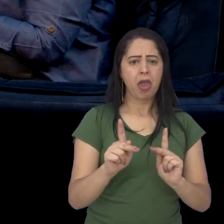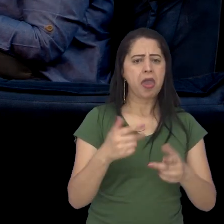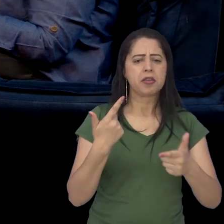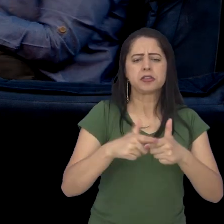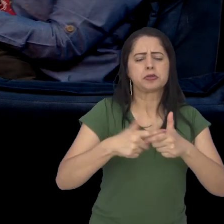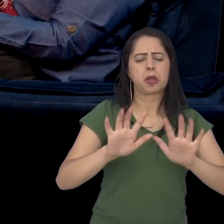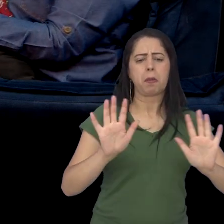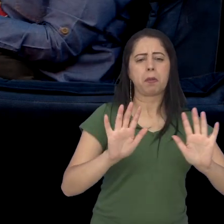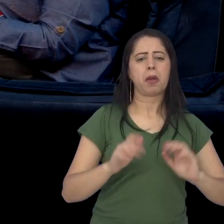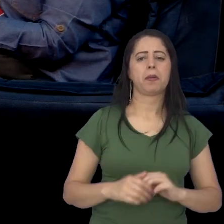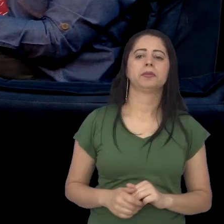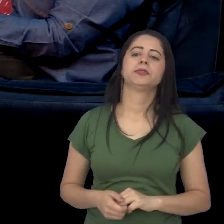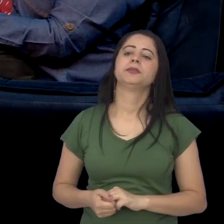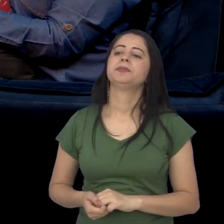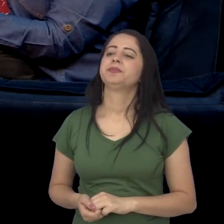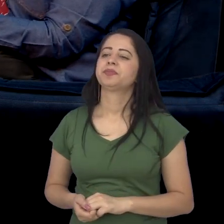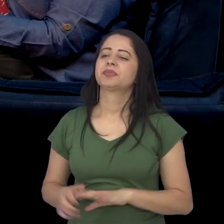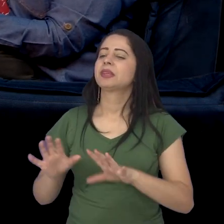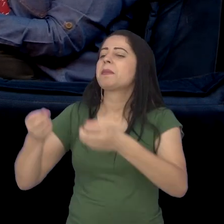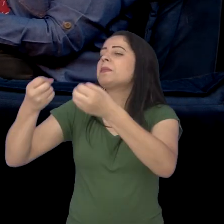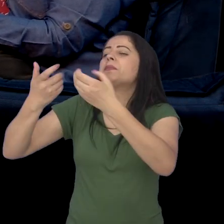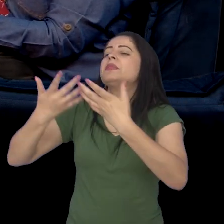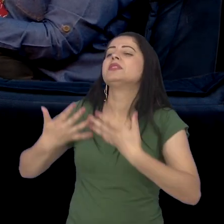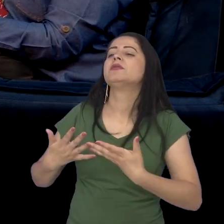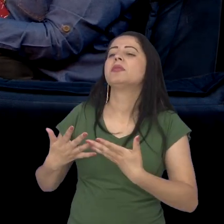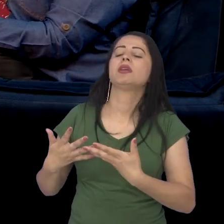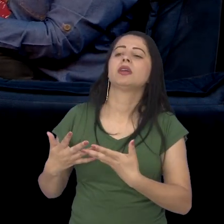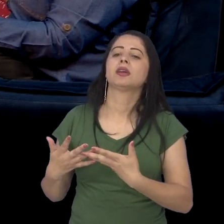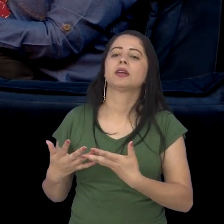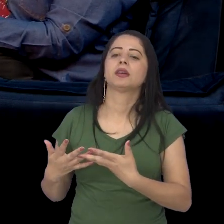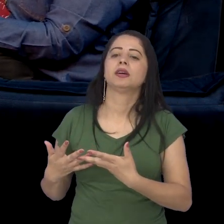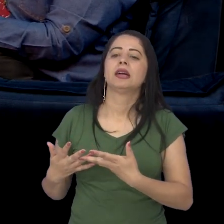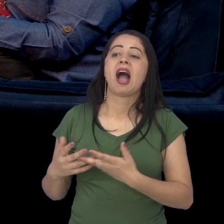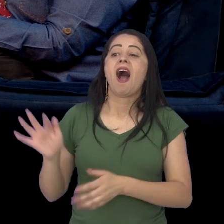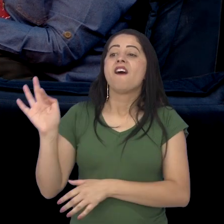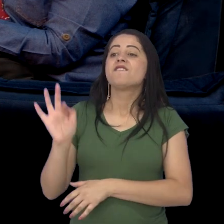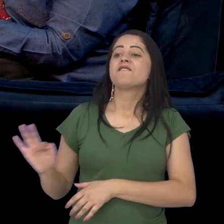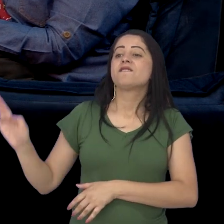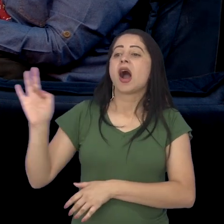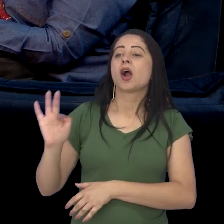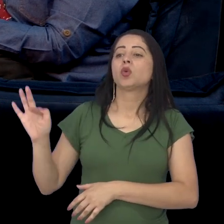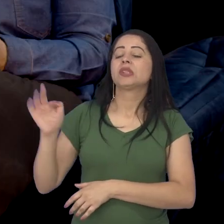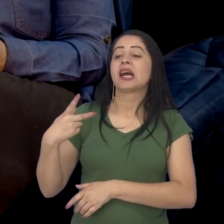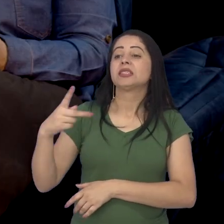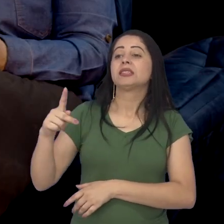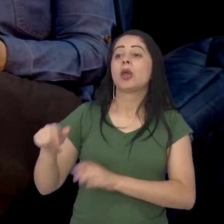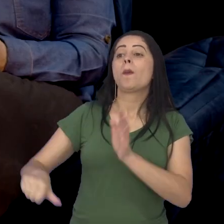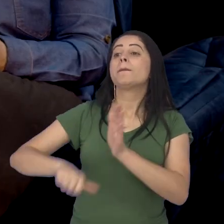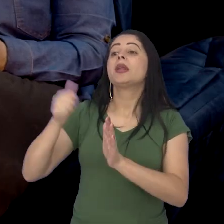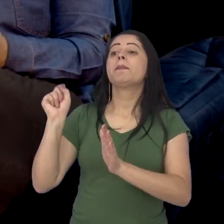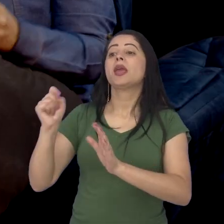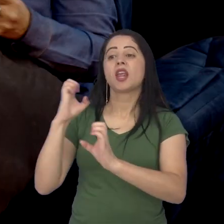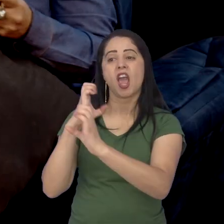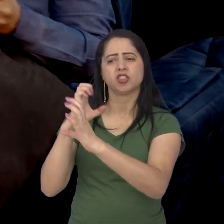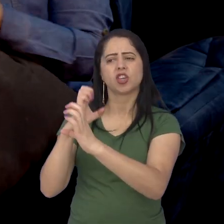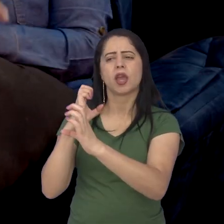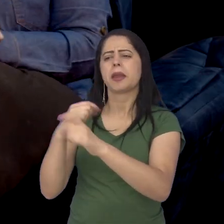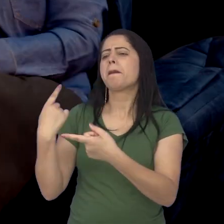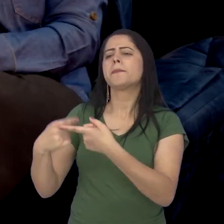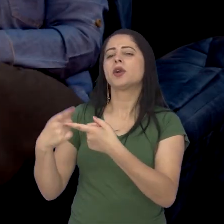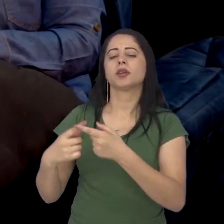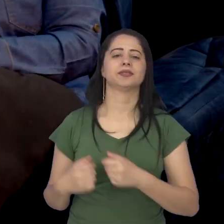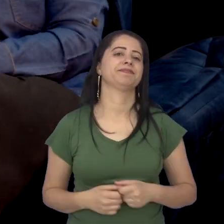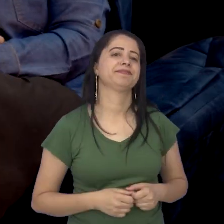autonomia. E, Fernanda, me diz uma coisa. A sua primeira faculdade foi em engenharia, né? O que te